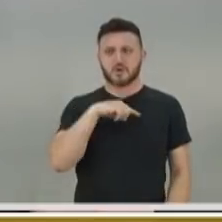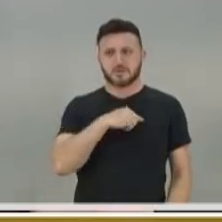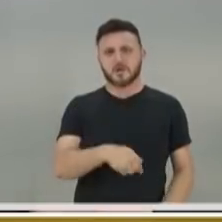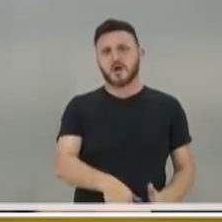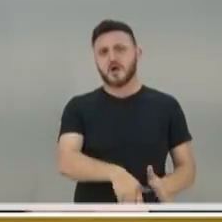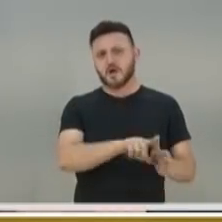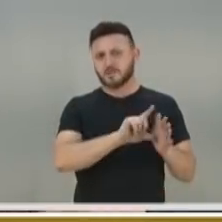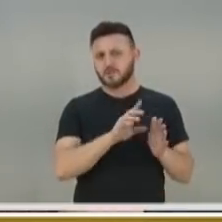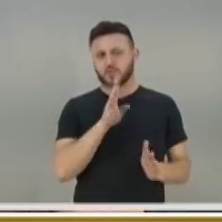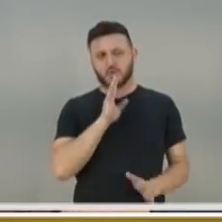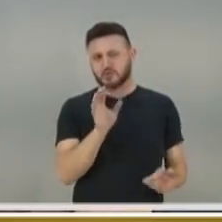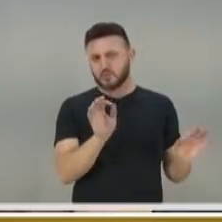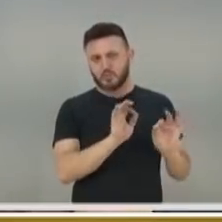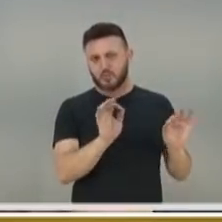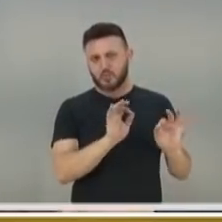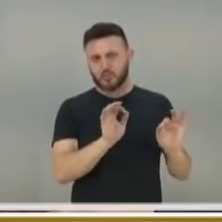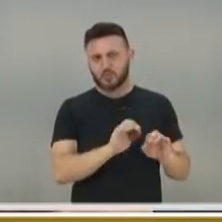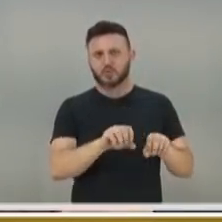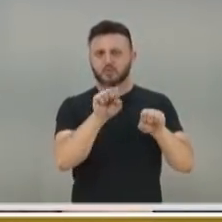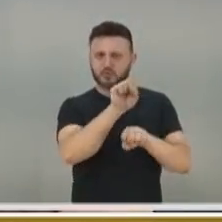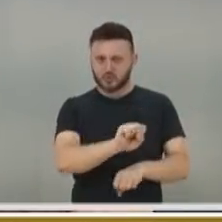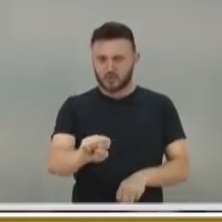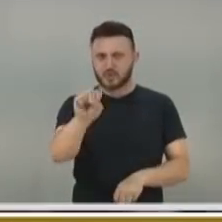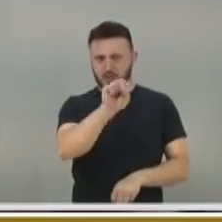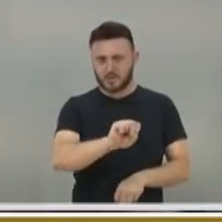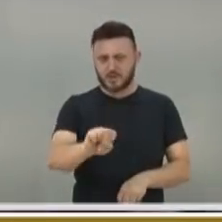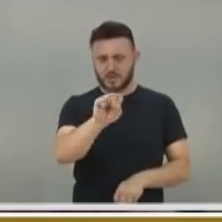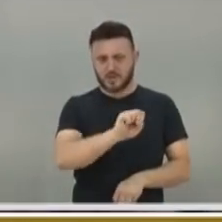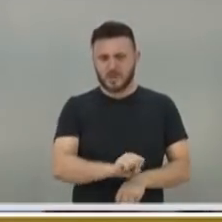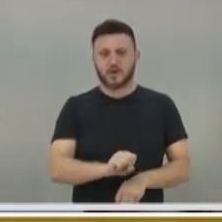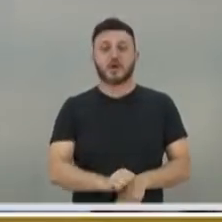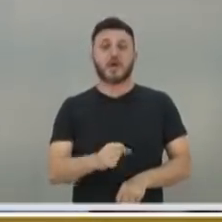nos conhecermos, já tínhamos uma caminhada. Eu na